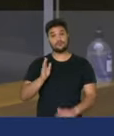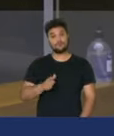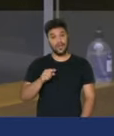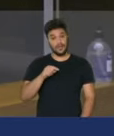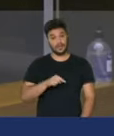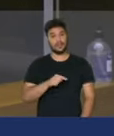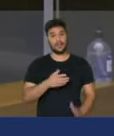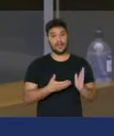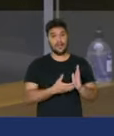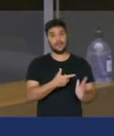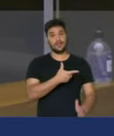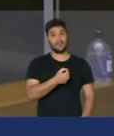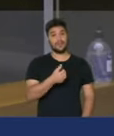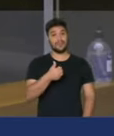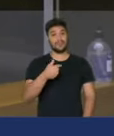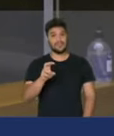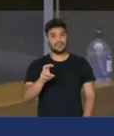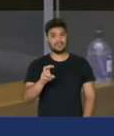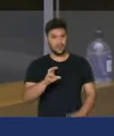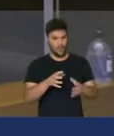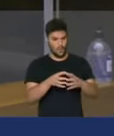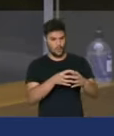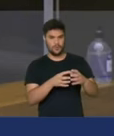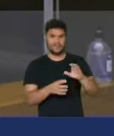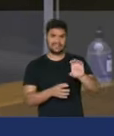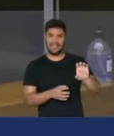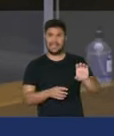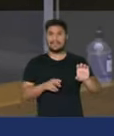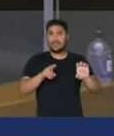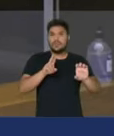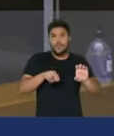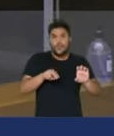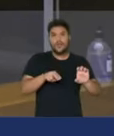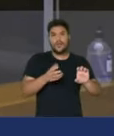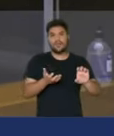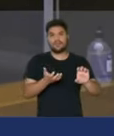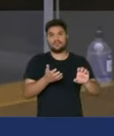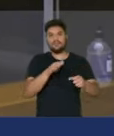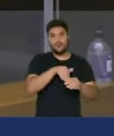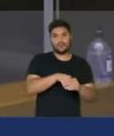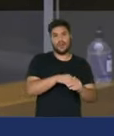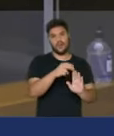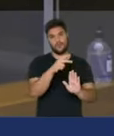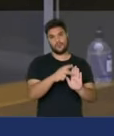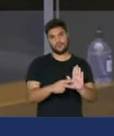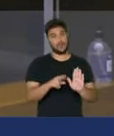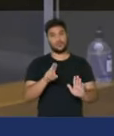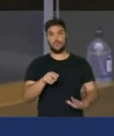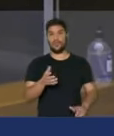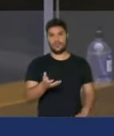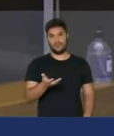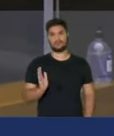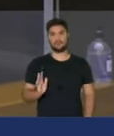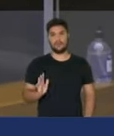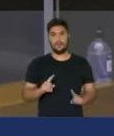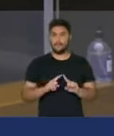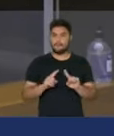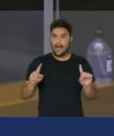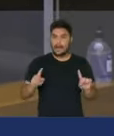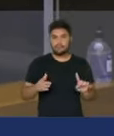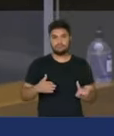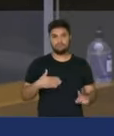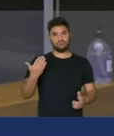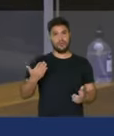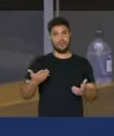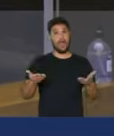casa desde 2015 e a esquerda nunca quis voltar nesse projeto nunca se interessou e subitamente quis